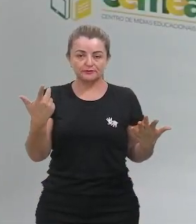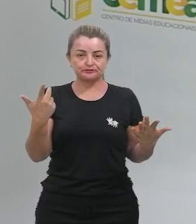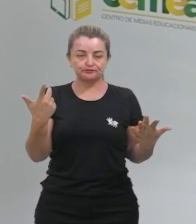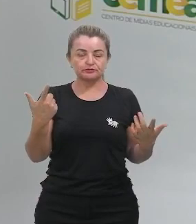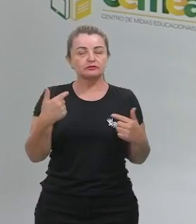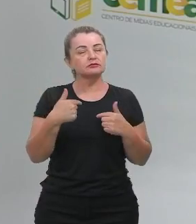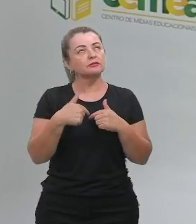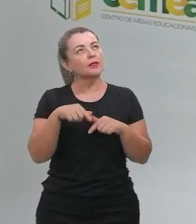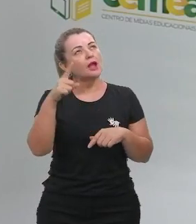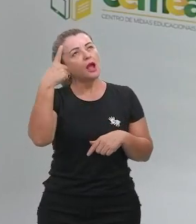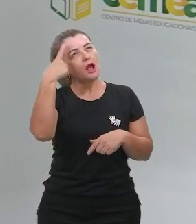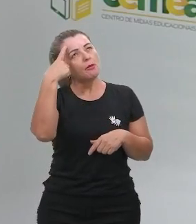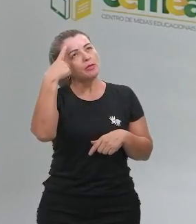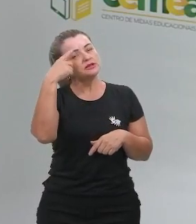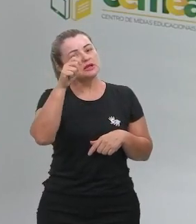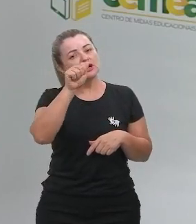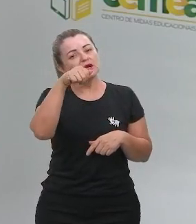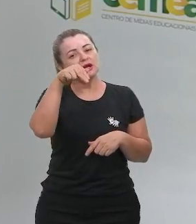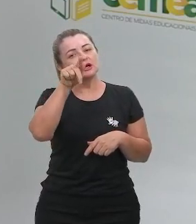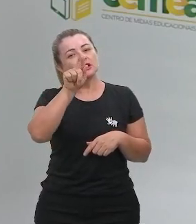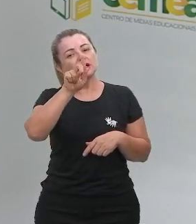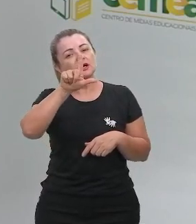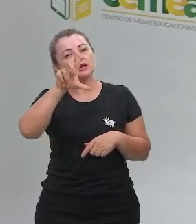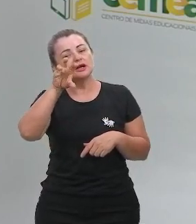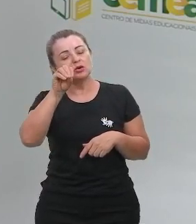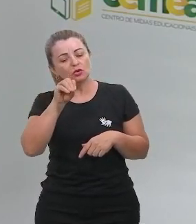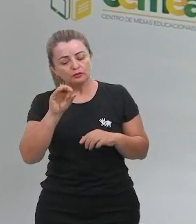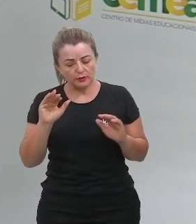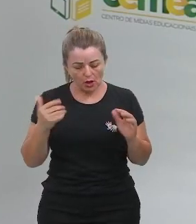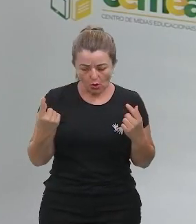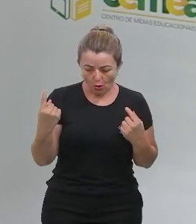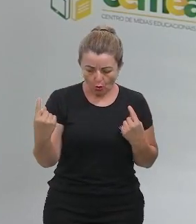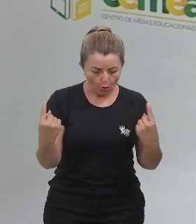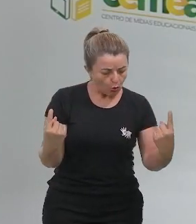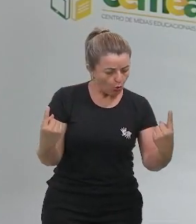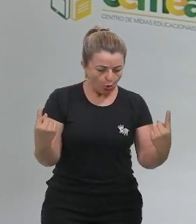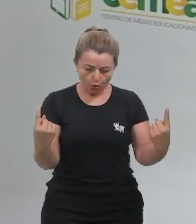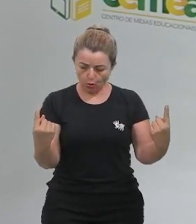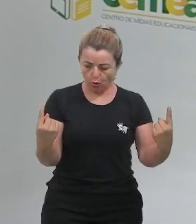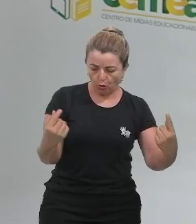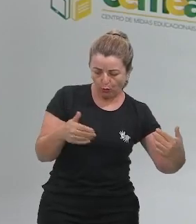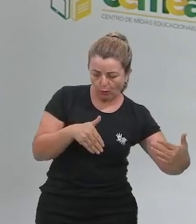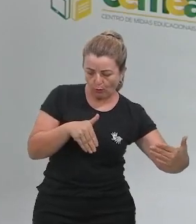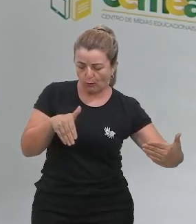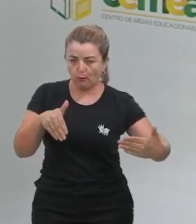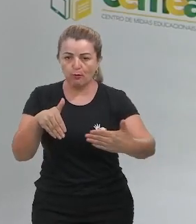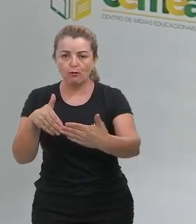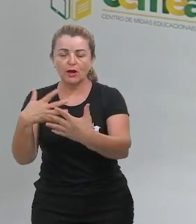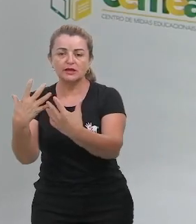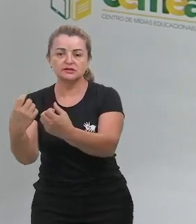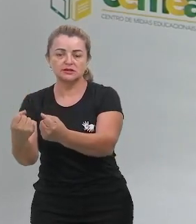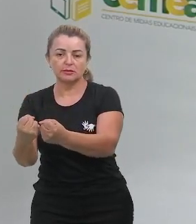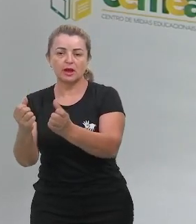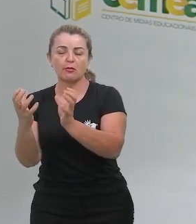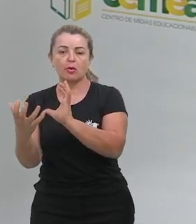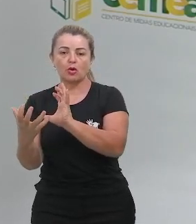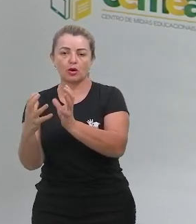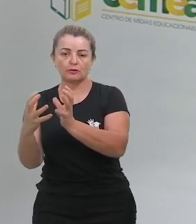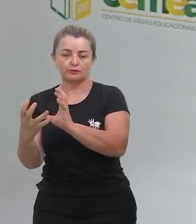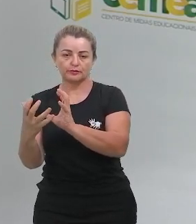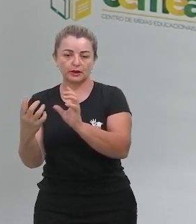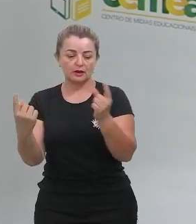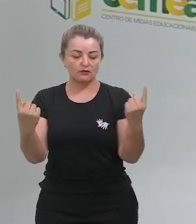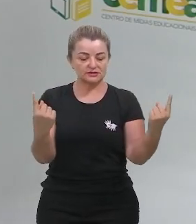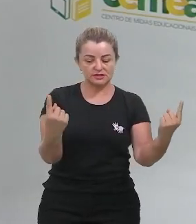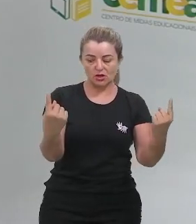a ideia de ângulos de congruência, ou seja, qual o próximo jogador receber a bola que vai ter o mesmo ângulo que o jogador Q1, tá